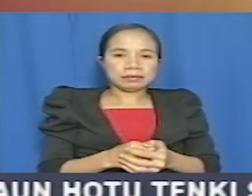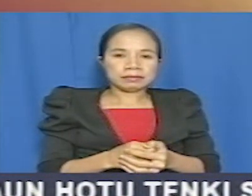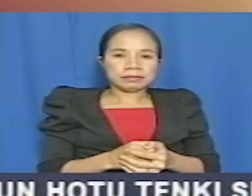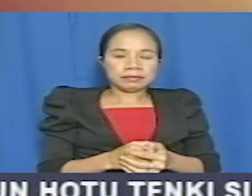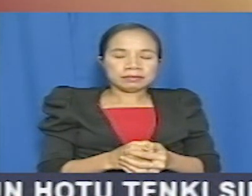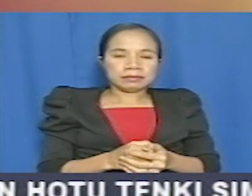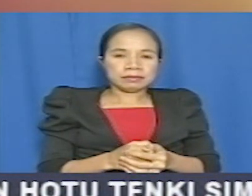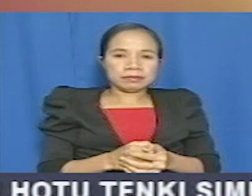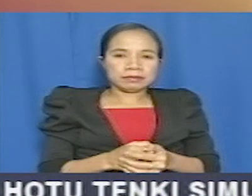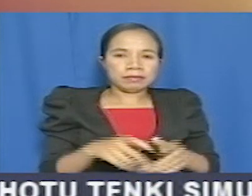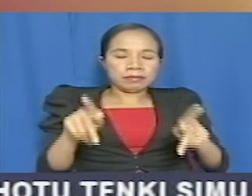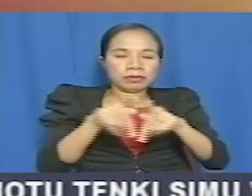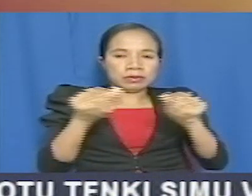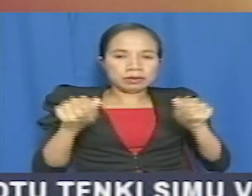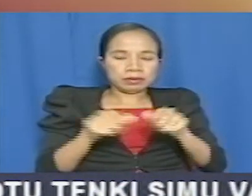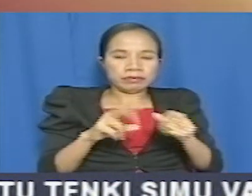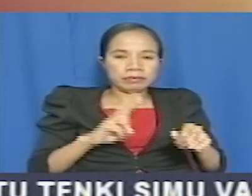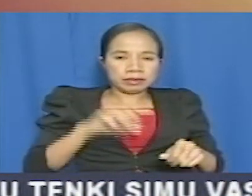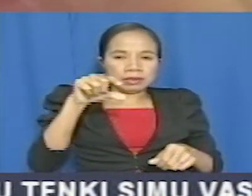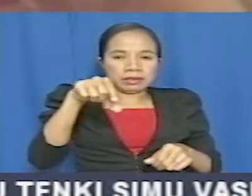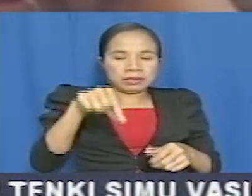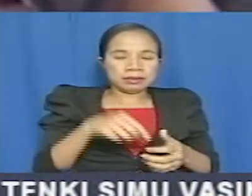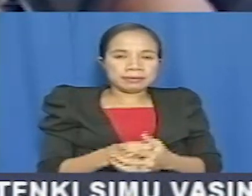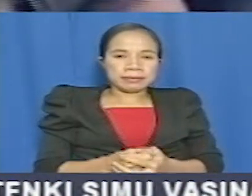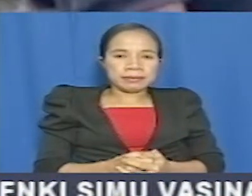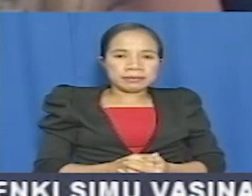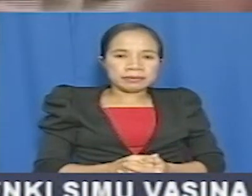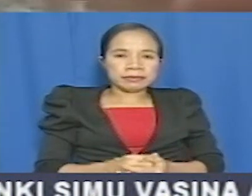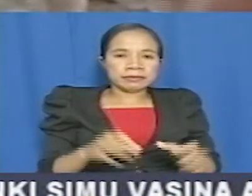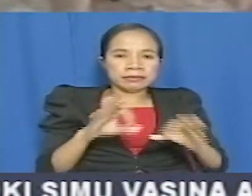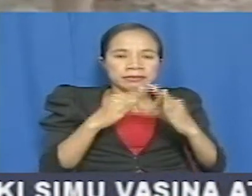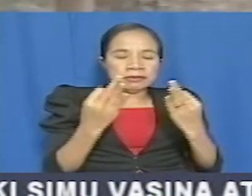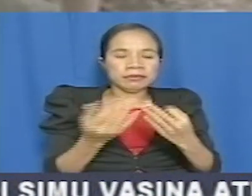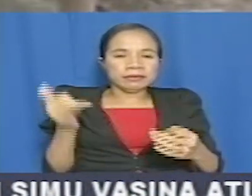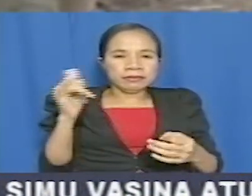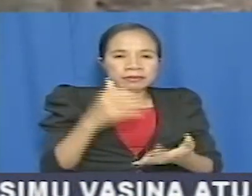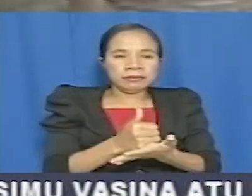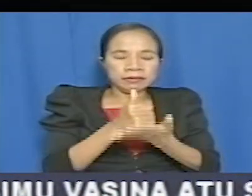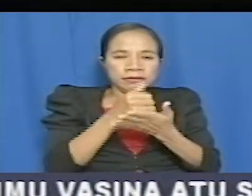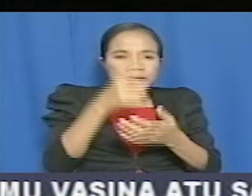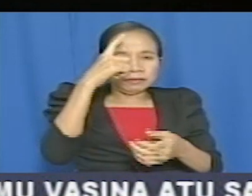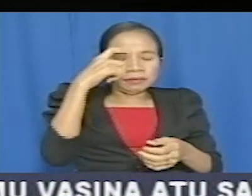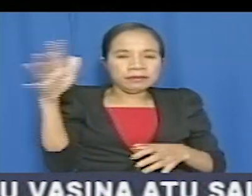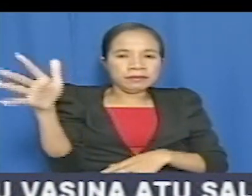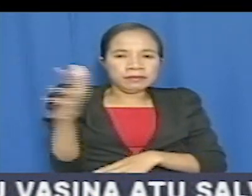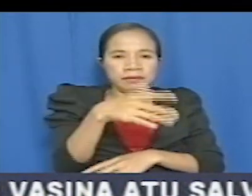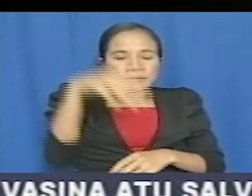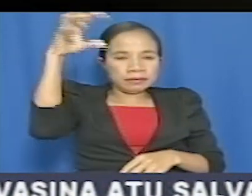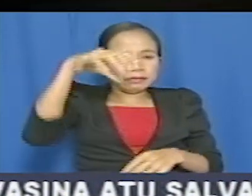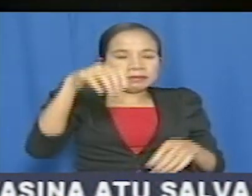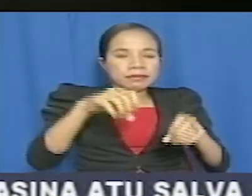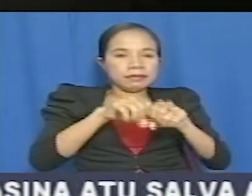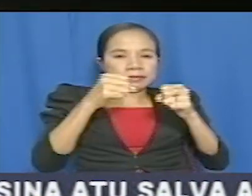suco Bahalaruain, posto administrativo Viqueque Bila. Família Sirané reta na apoio tamba anin no Udan estraga uma